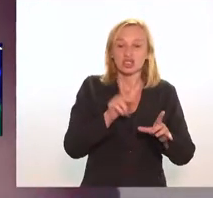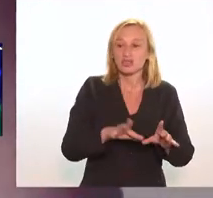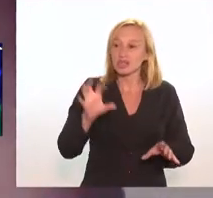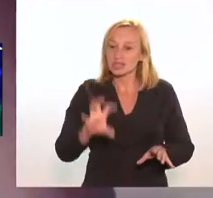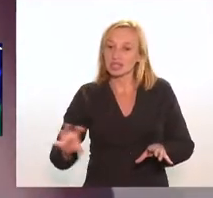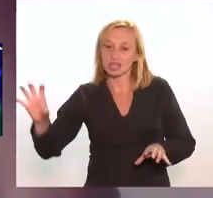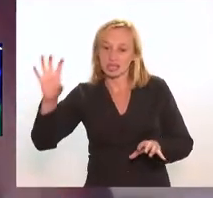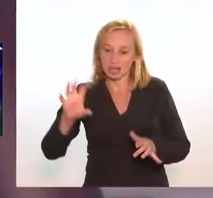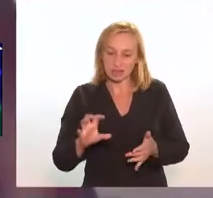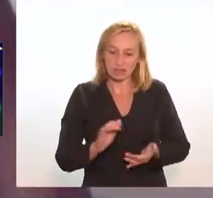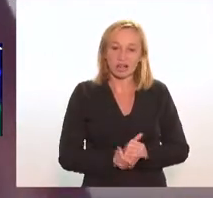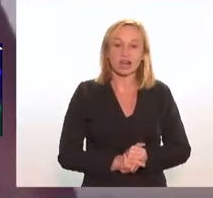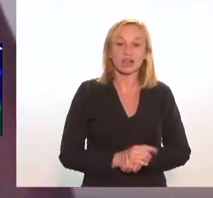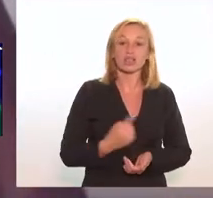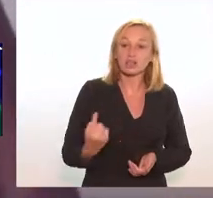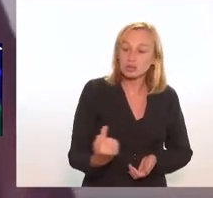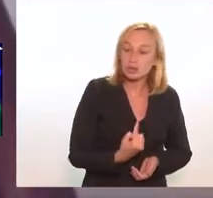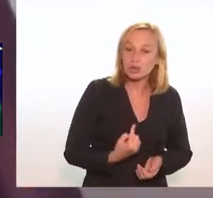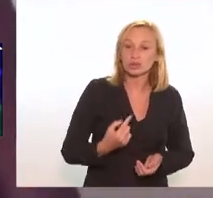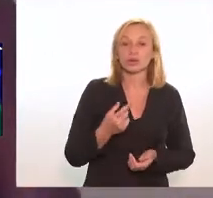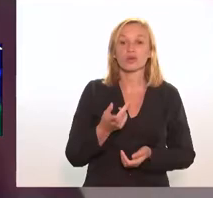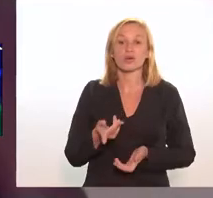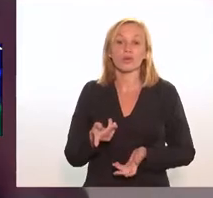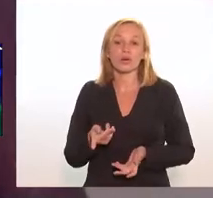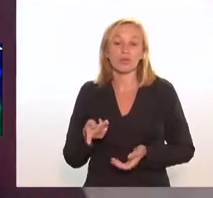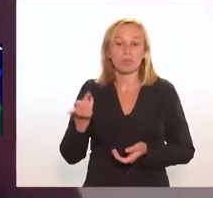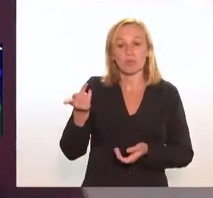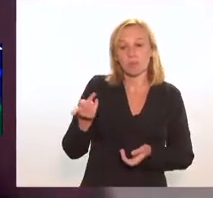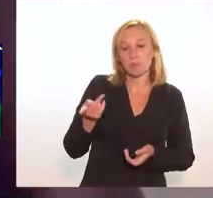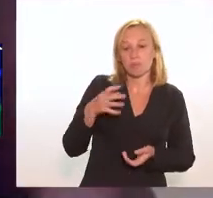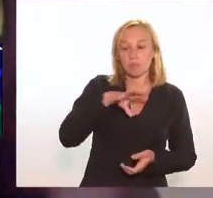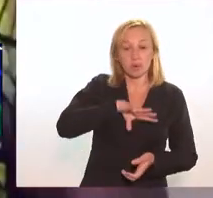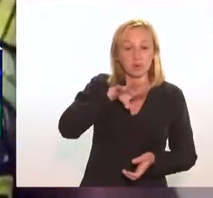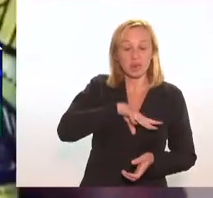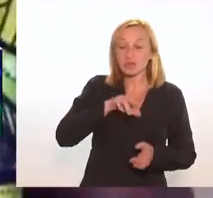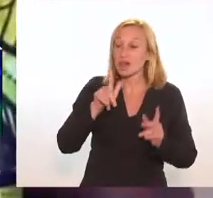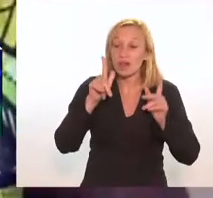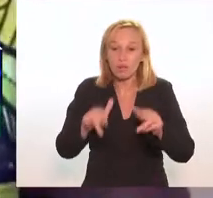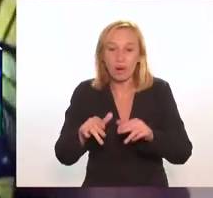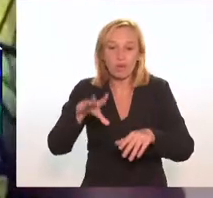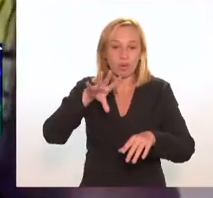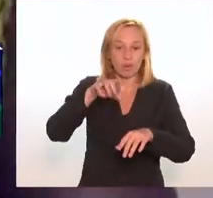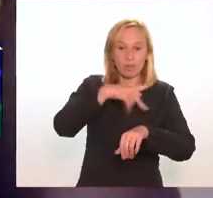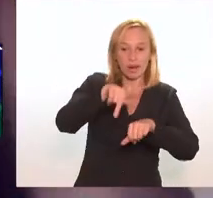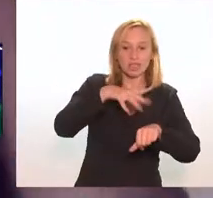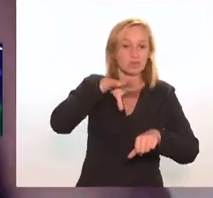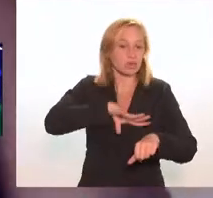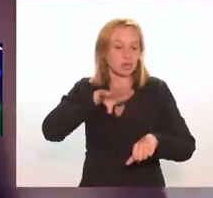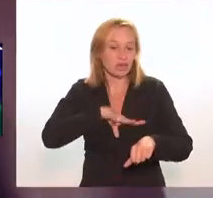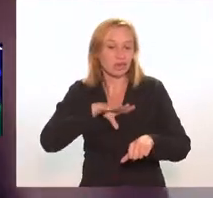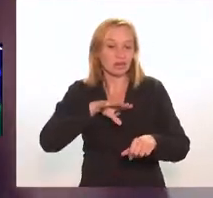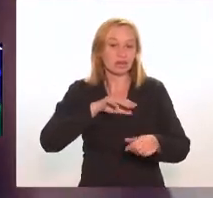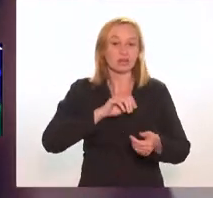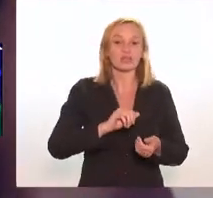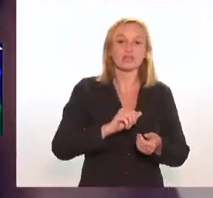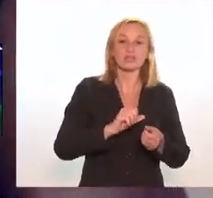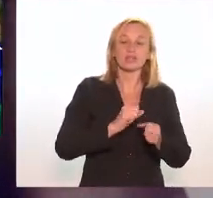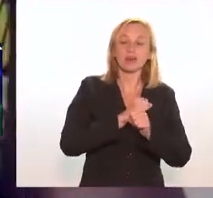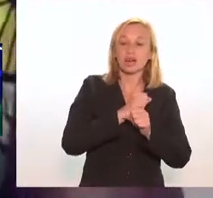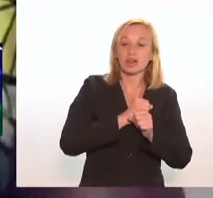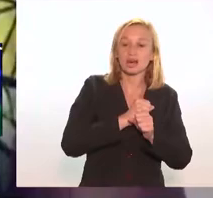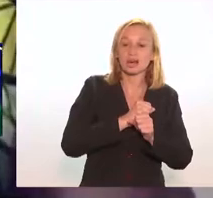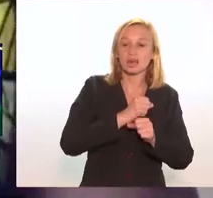diferença. E o nosso português não é o português de Portugal mais, porque ele foi adendado de mais de